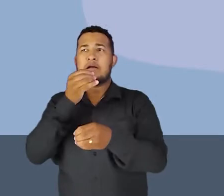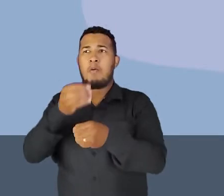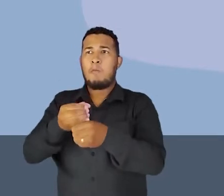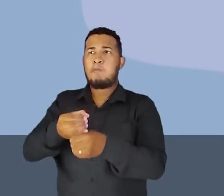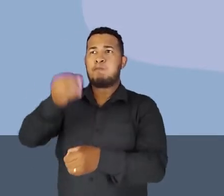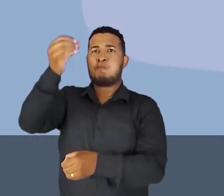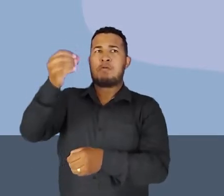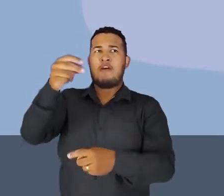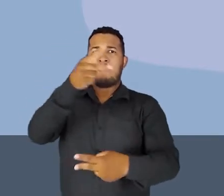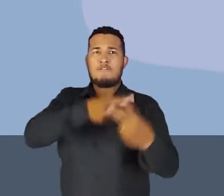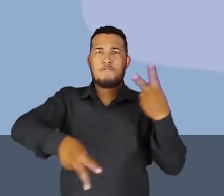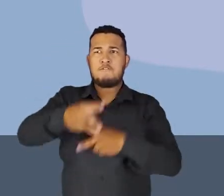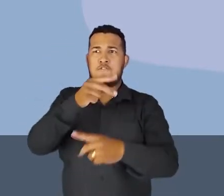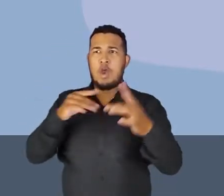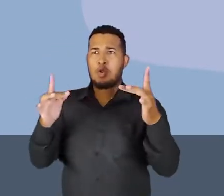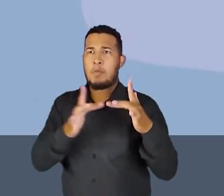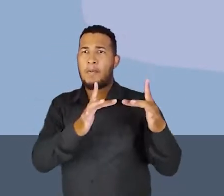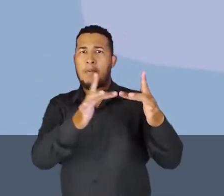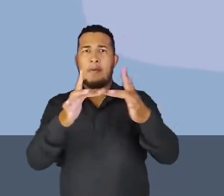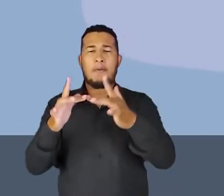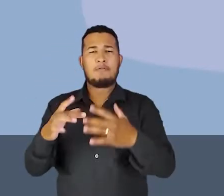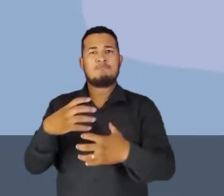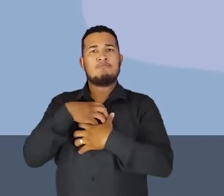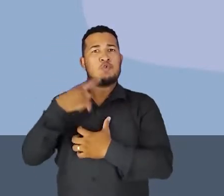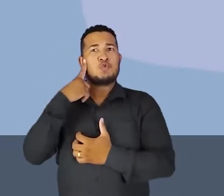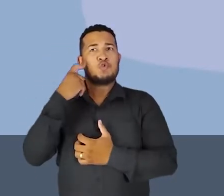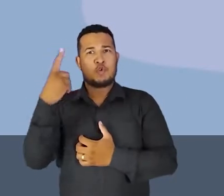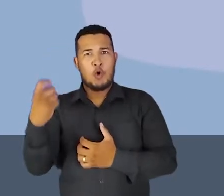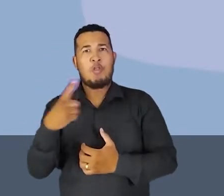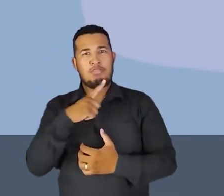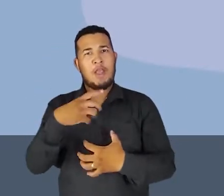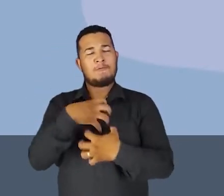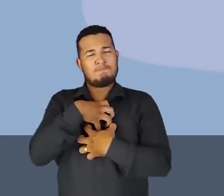produz uma série de sonoridades. Acompanhe, aprecie.